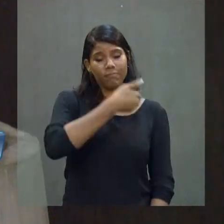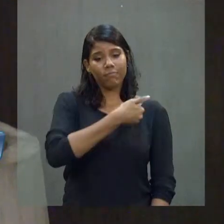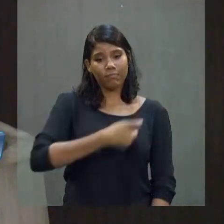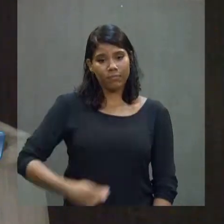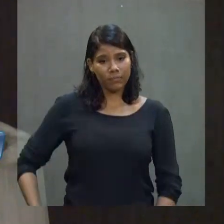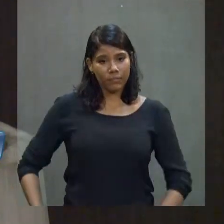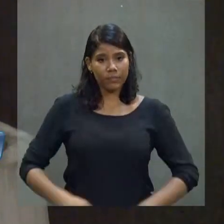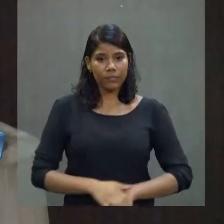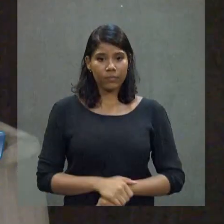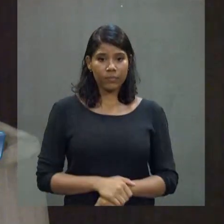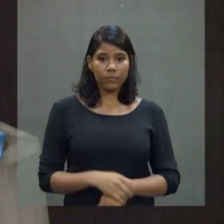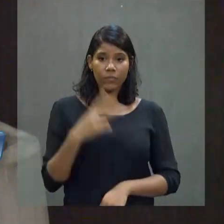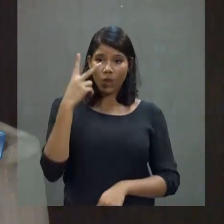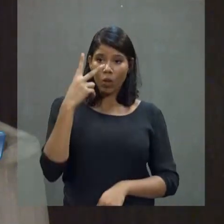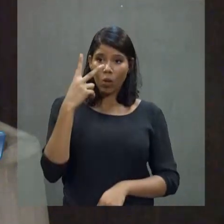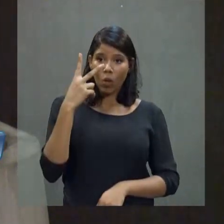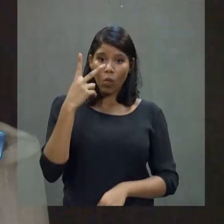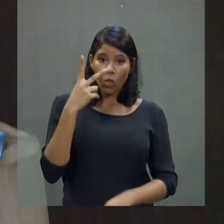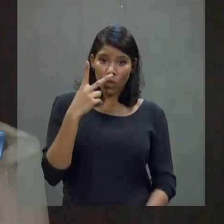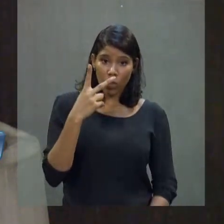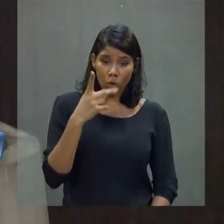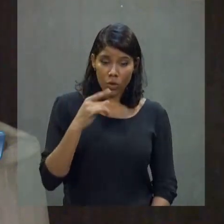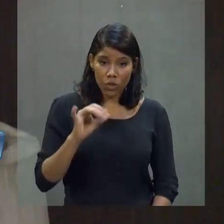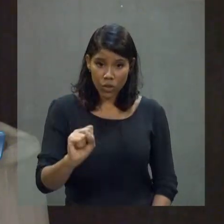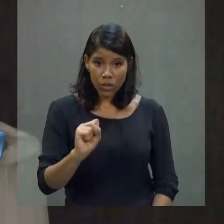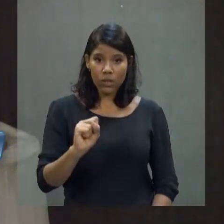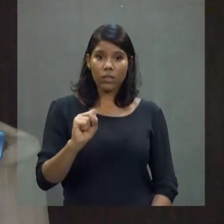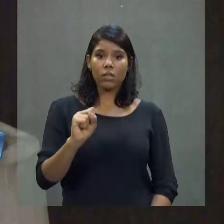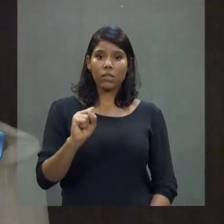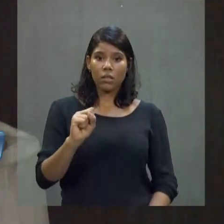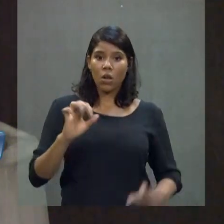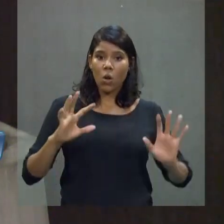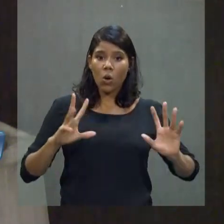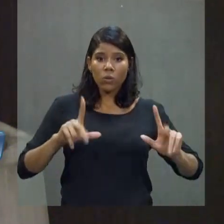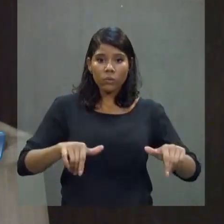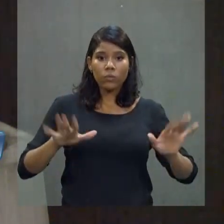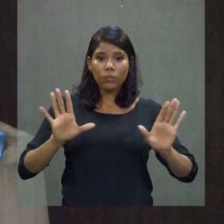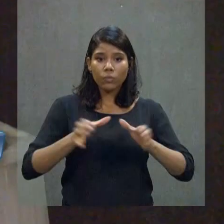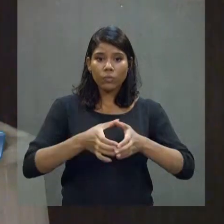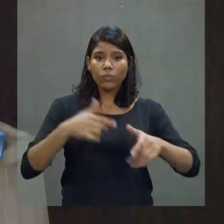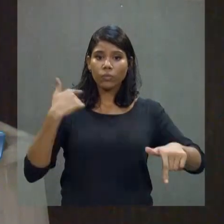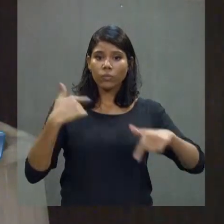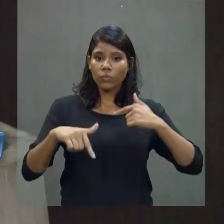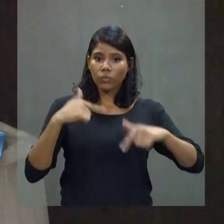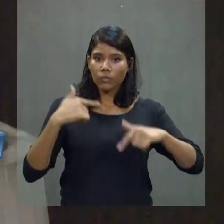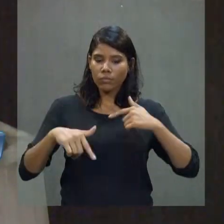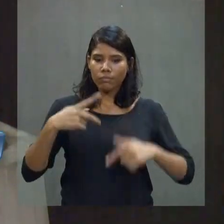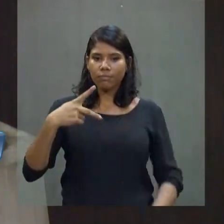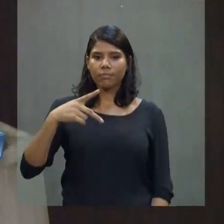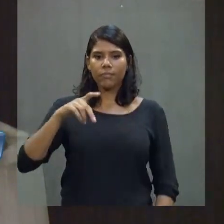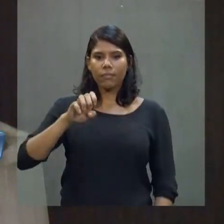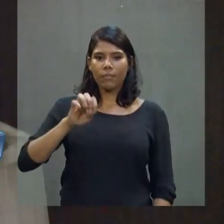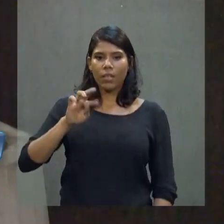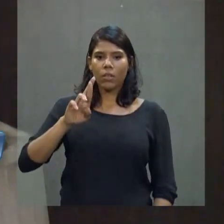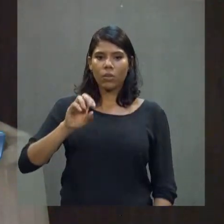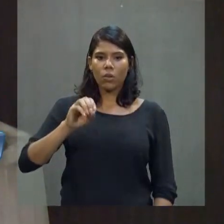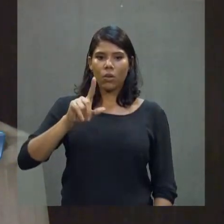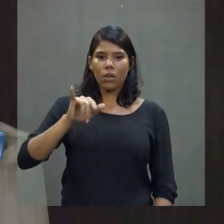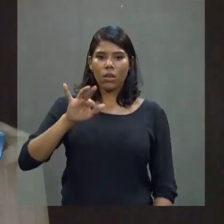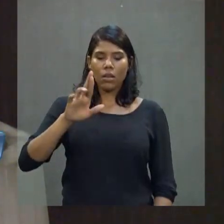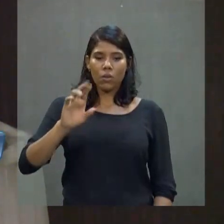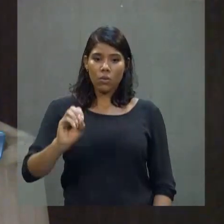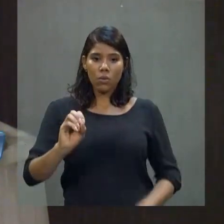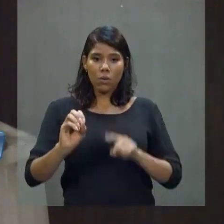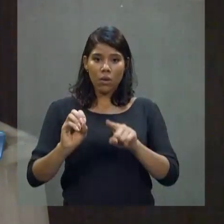2 dias petroleiros no Brasil inteiro entrassem em greve, inclusive aqui na